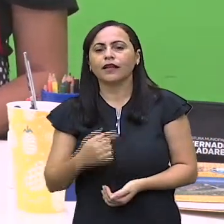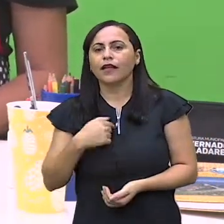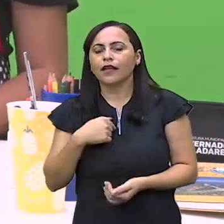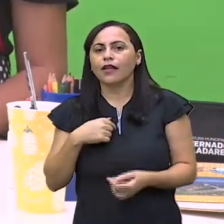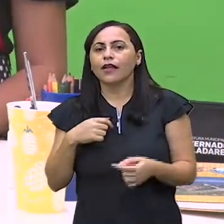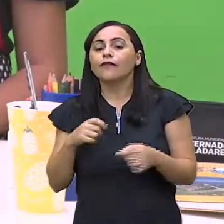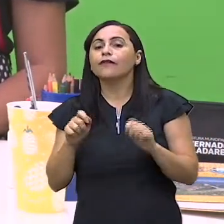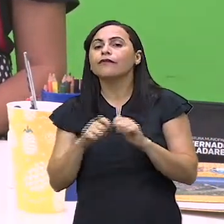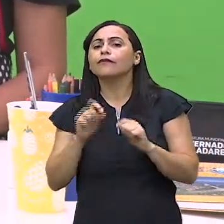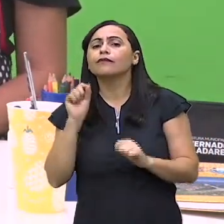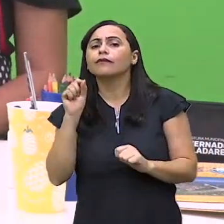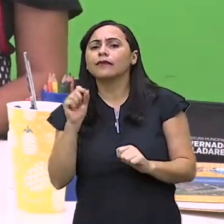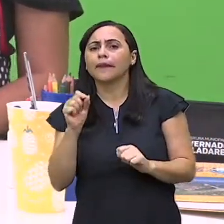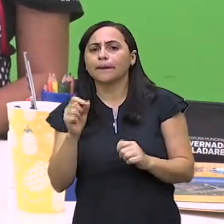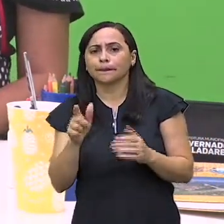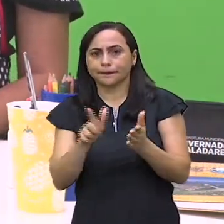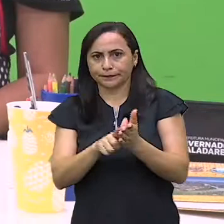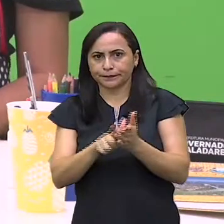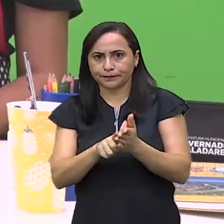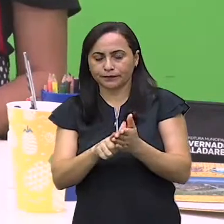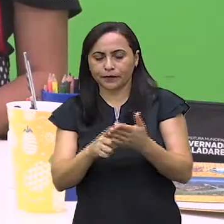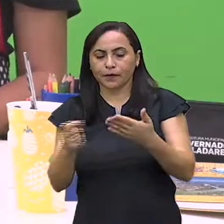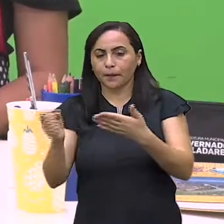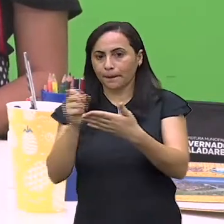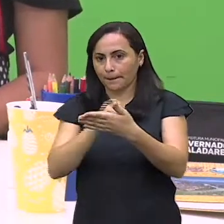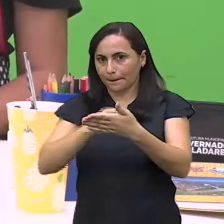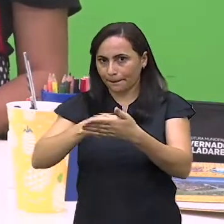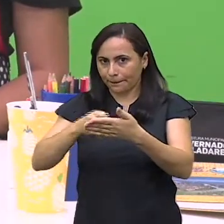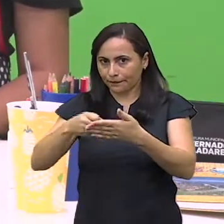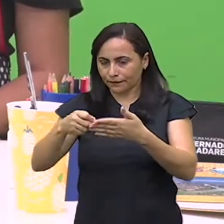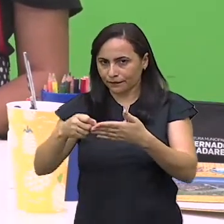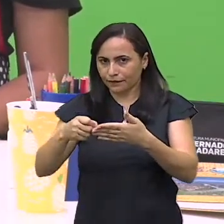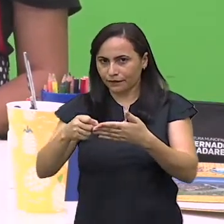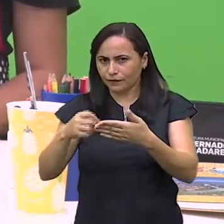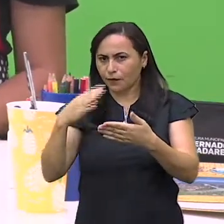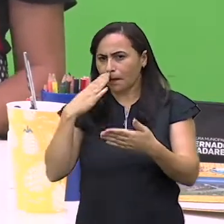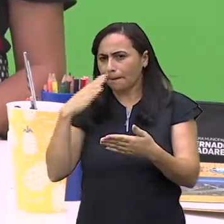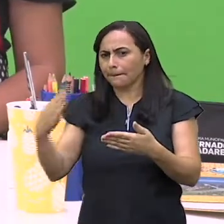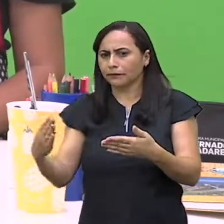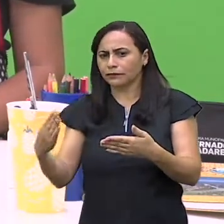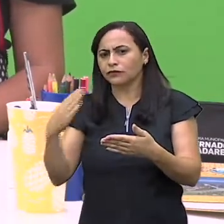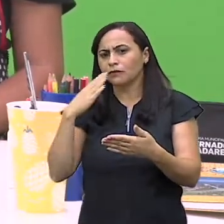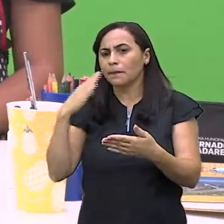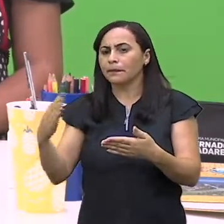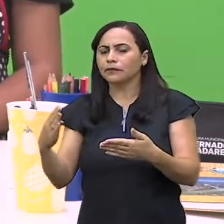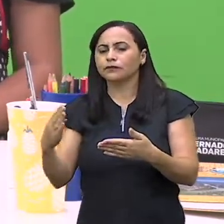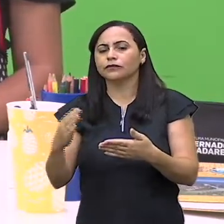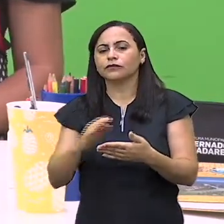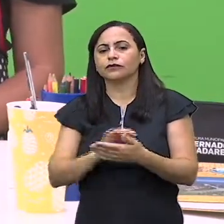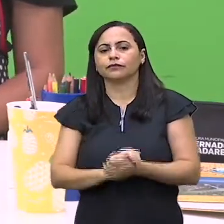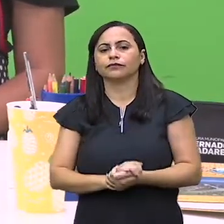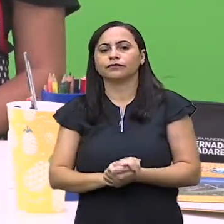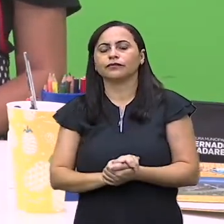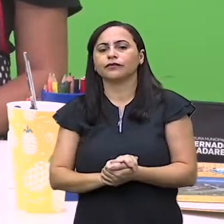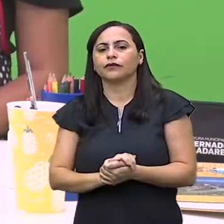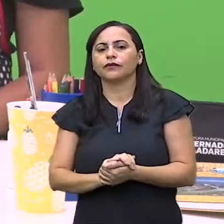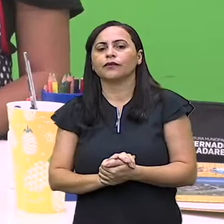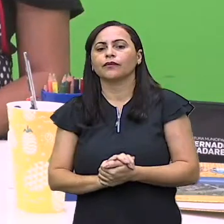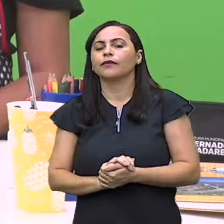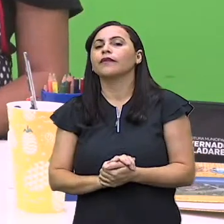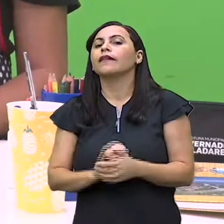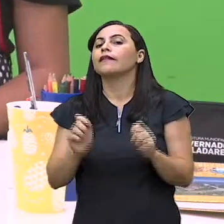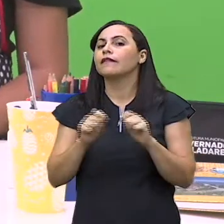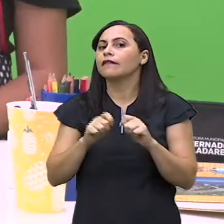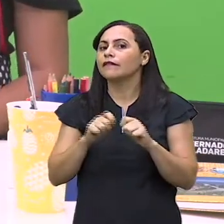Nós vamos fazer a mesma coisa. Nós vamos embaralhar. Nós vamos pegar, ler o que tá aqui e fazer a quantidade